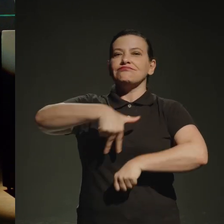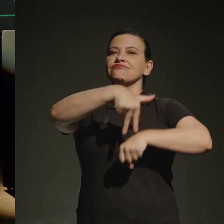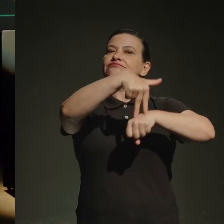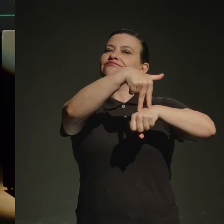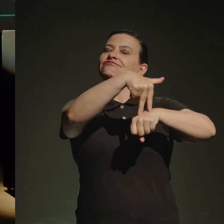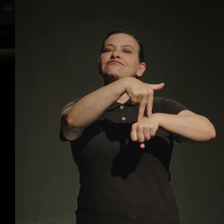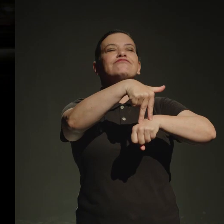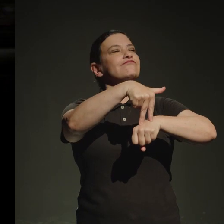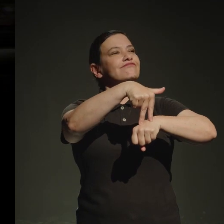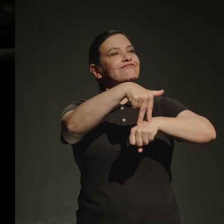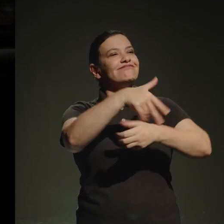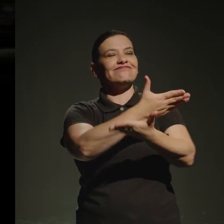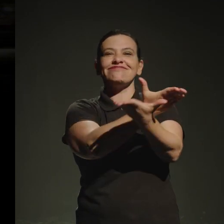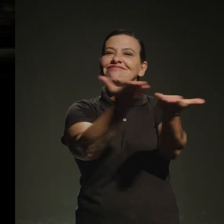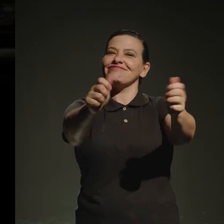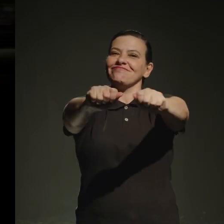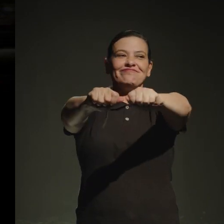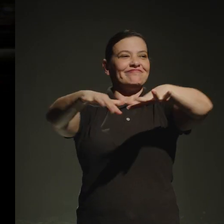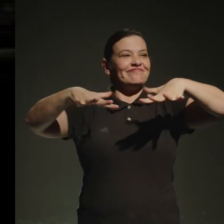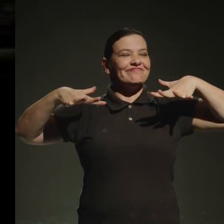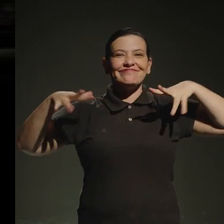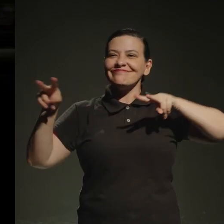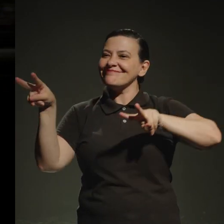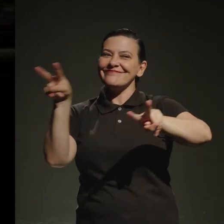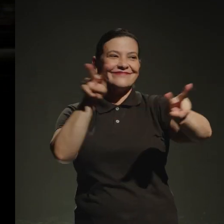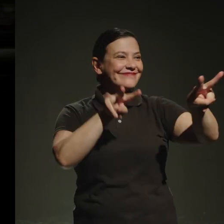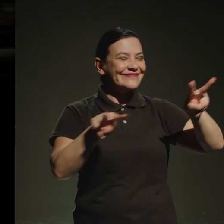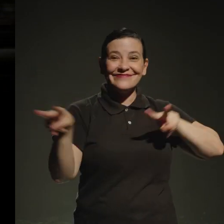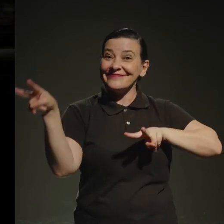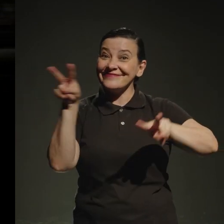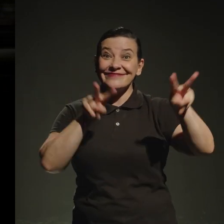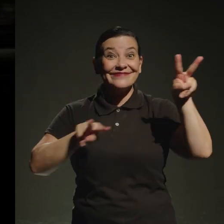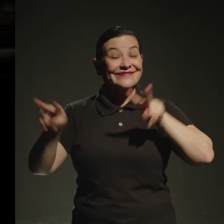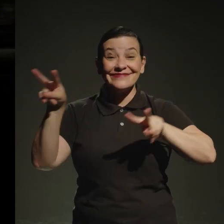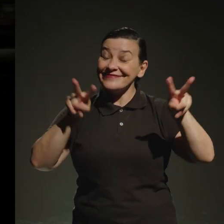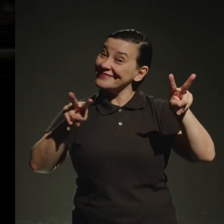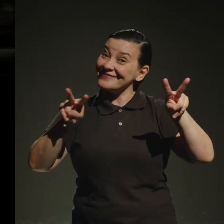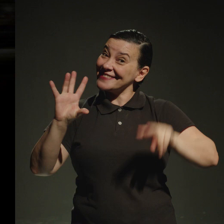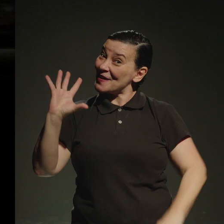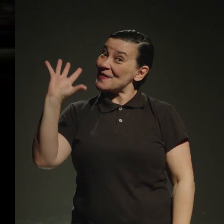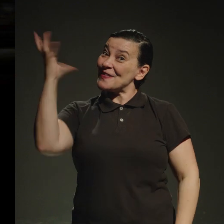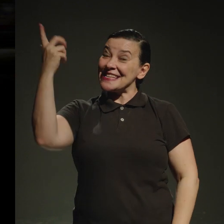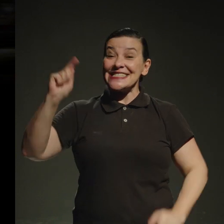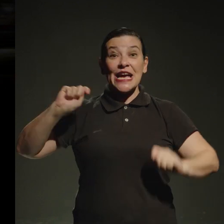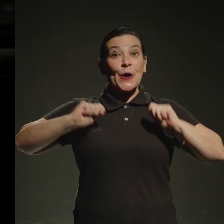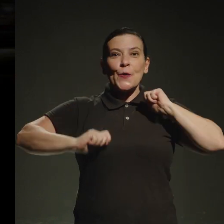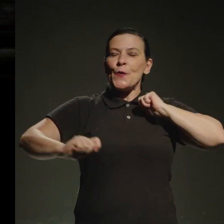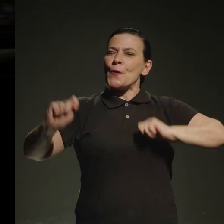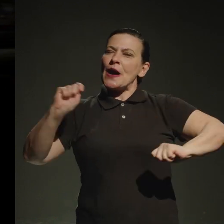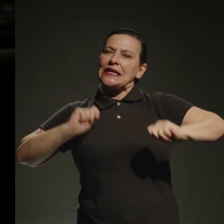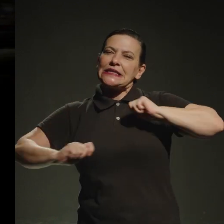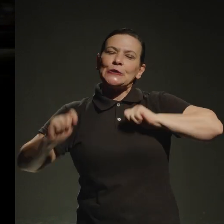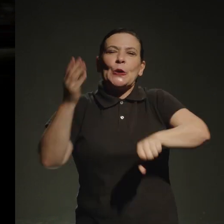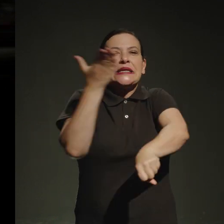interessantezinho. Ele larga o copo e a garrafa, dá uma giradinha de desprezo no globo, levanta-se